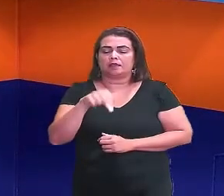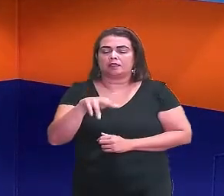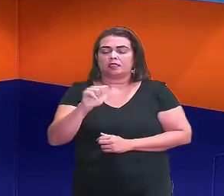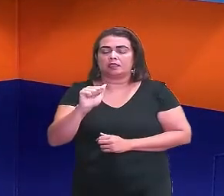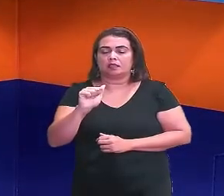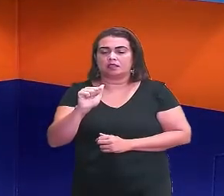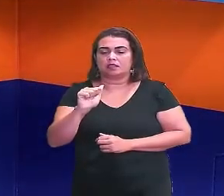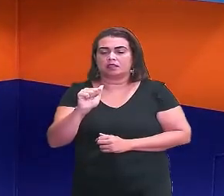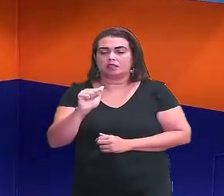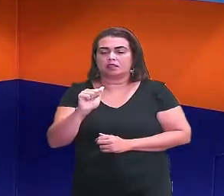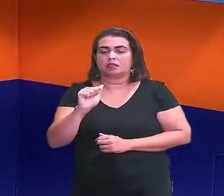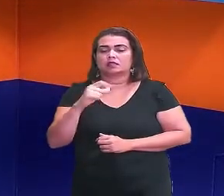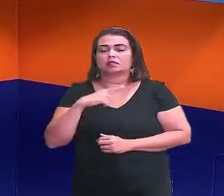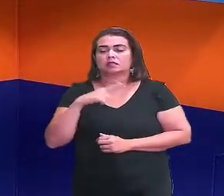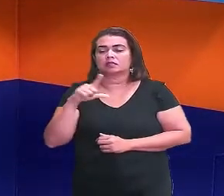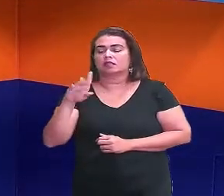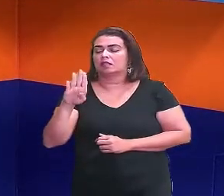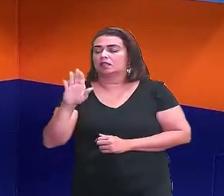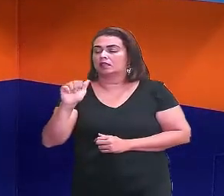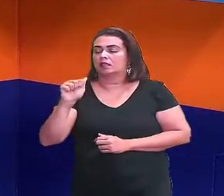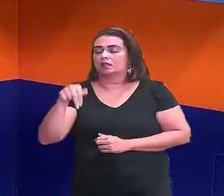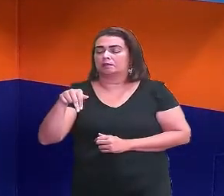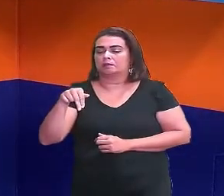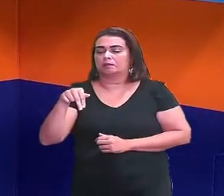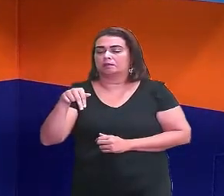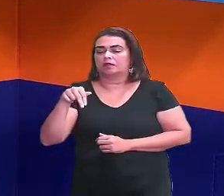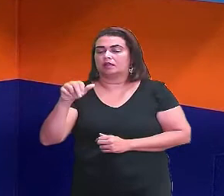Banana. E temos essa forma aqui, ó.